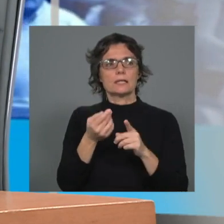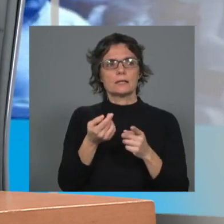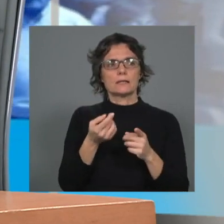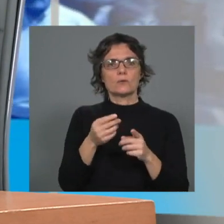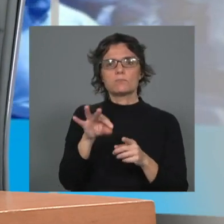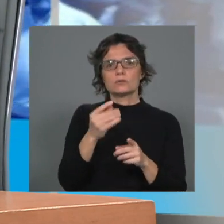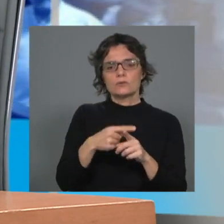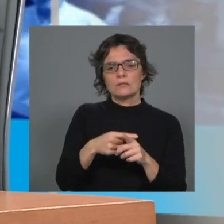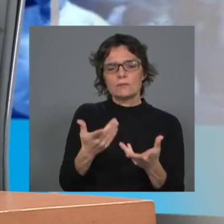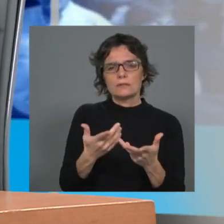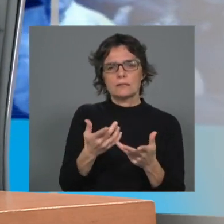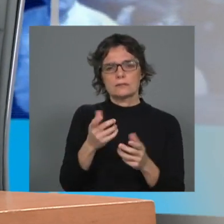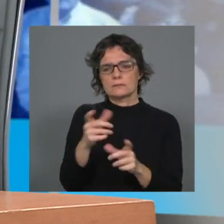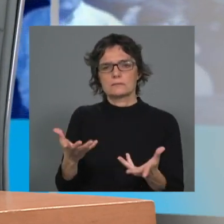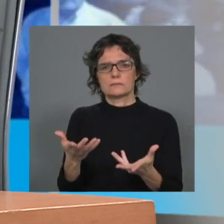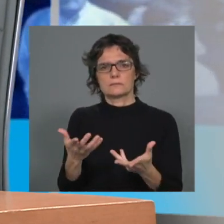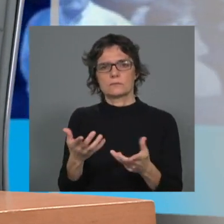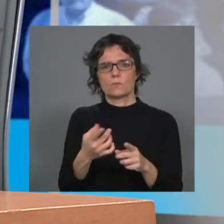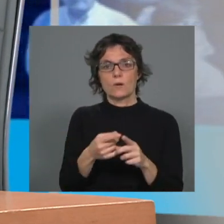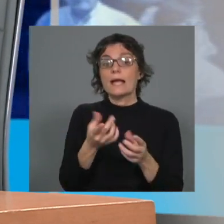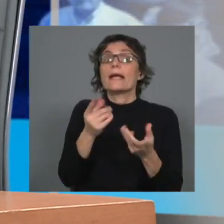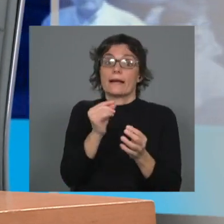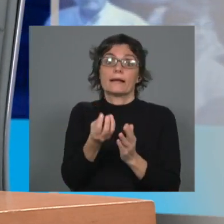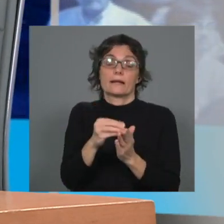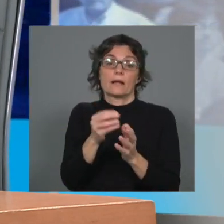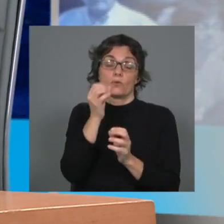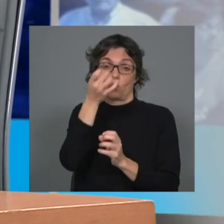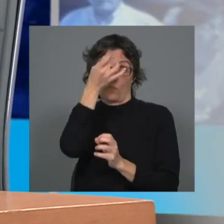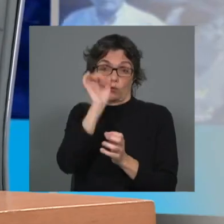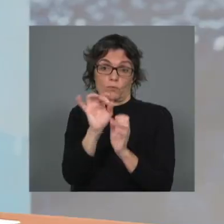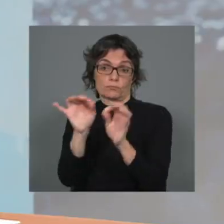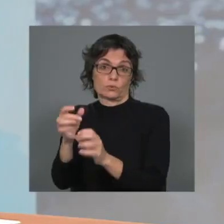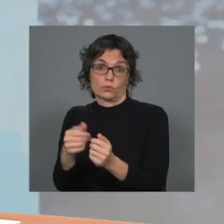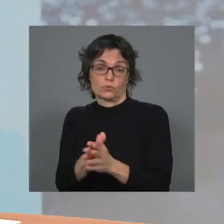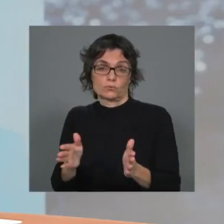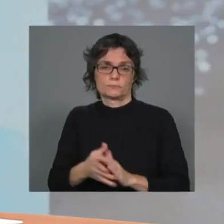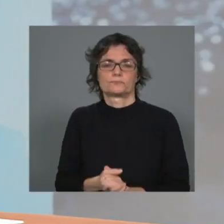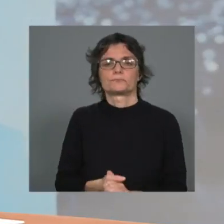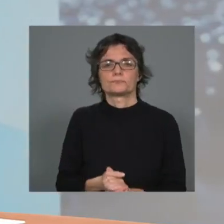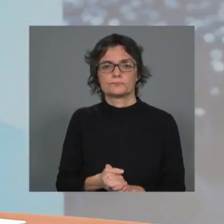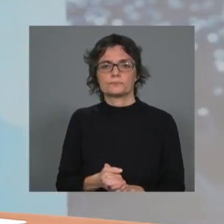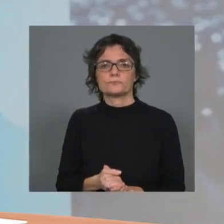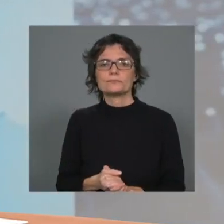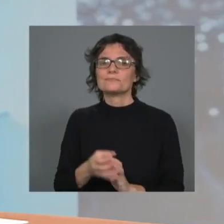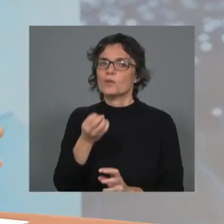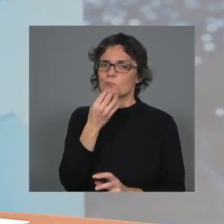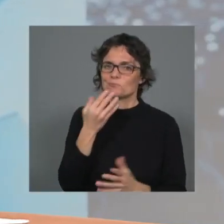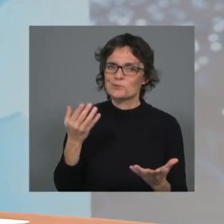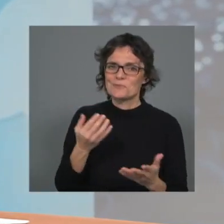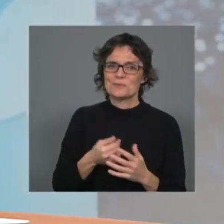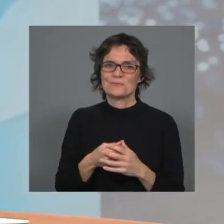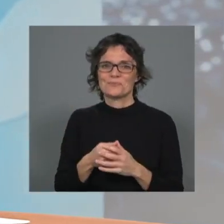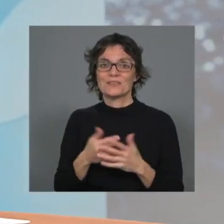das próprias obras. E as sugestões que também foram feitas, não é? Claro. Muito bem, Maria Luísa Ferreira, fica desde